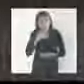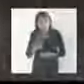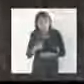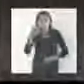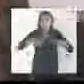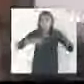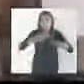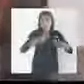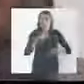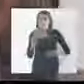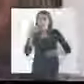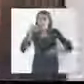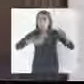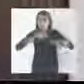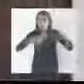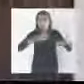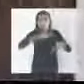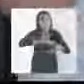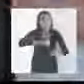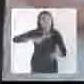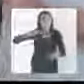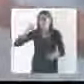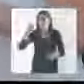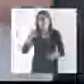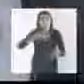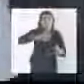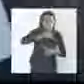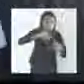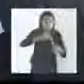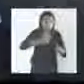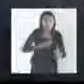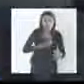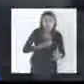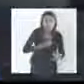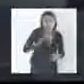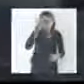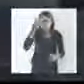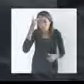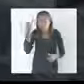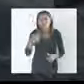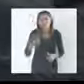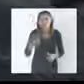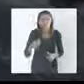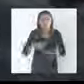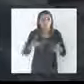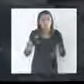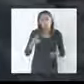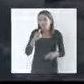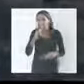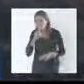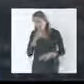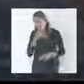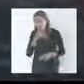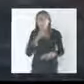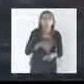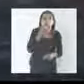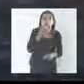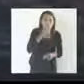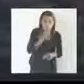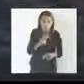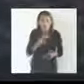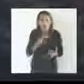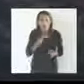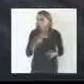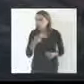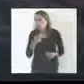a boa política, é a melhor maneira de transformar a vida dos que mais precisam. Infelizmente, meu pai não pôde estar ao meu lado quando comecei,